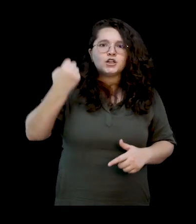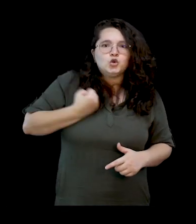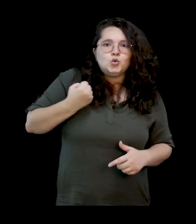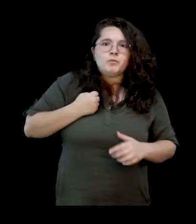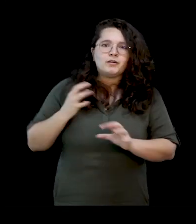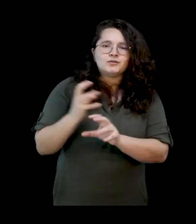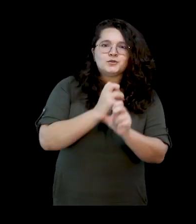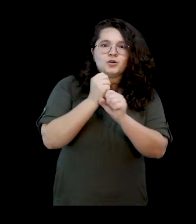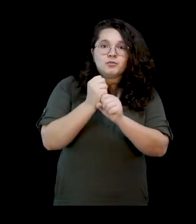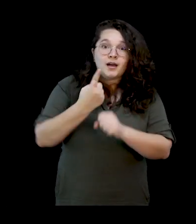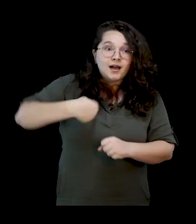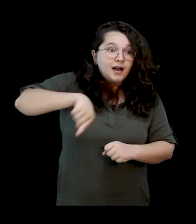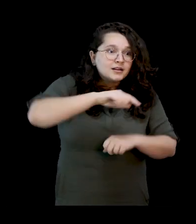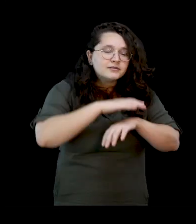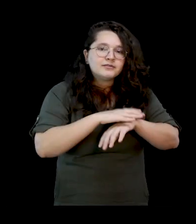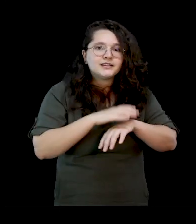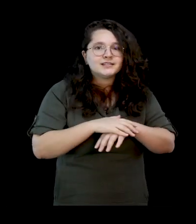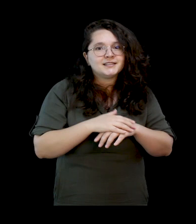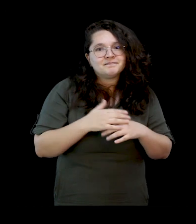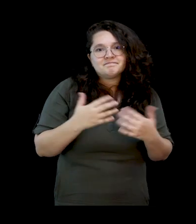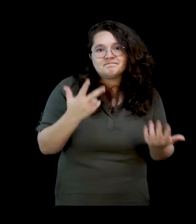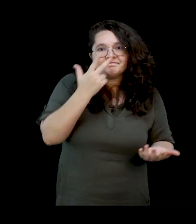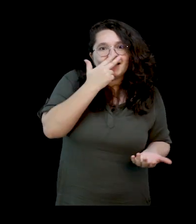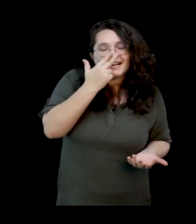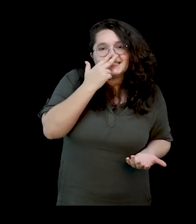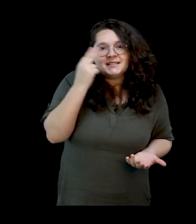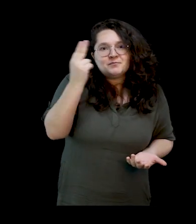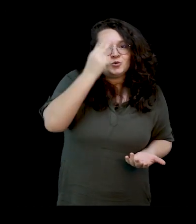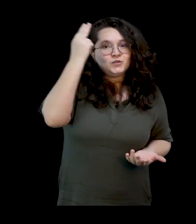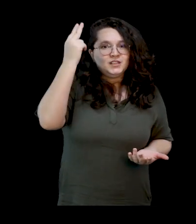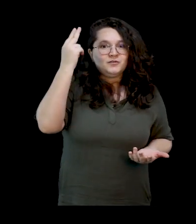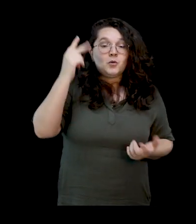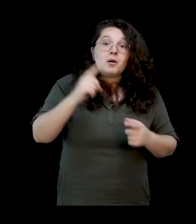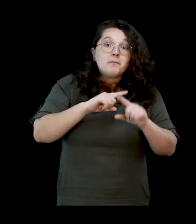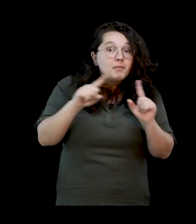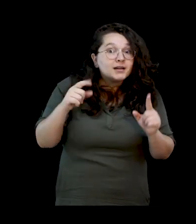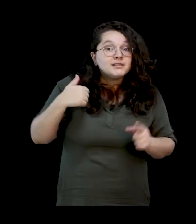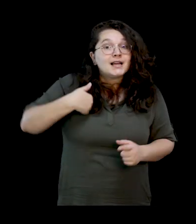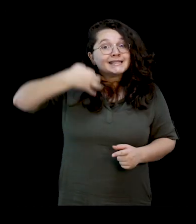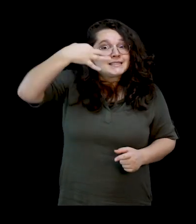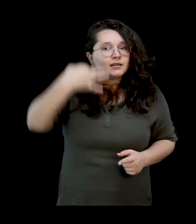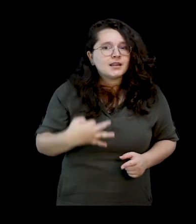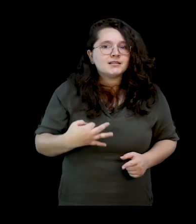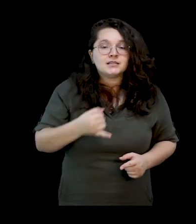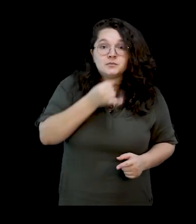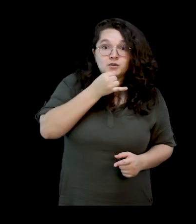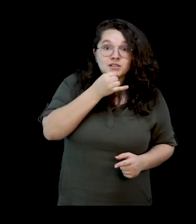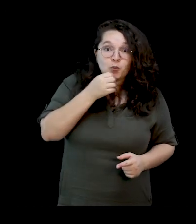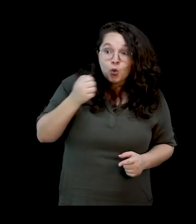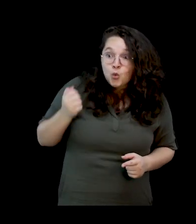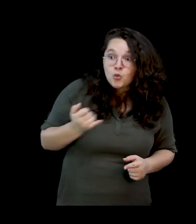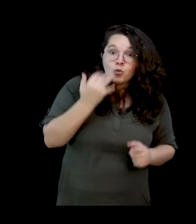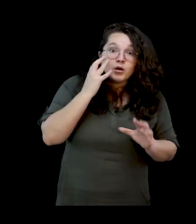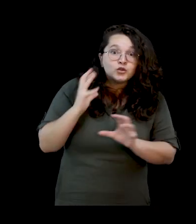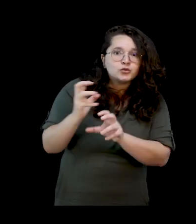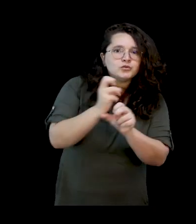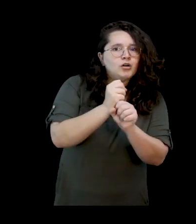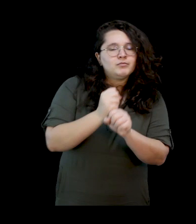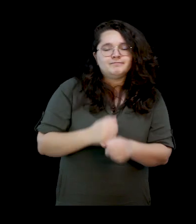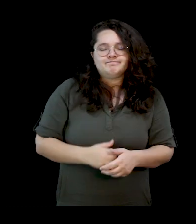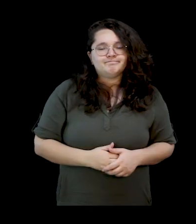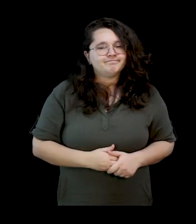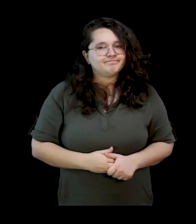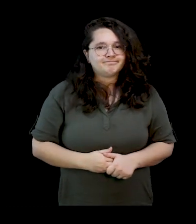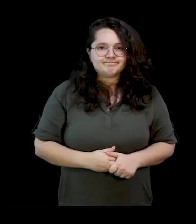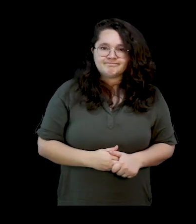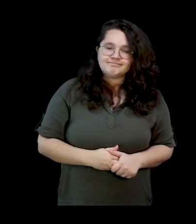as nossas chances de fazer alguma coisa se reduzem. Mas certamente não será pelo campo da quantidade que nós vamos sair daí. Não